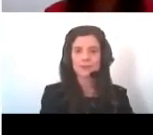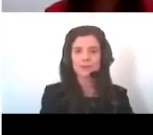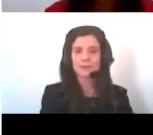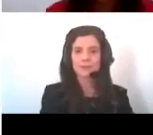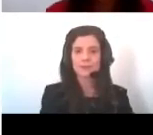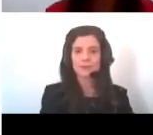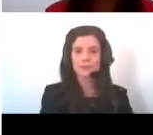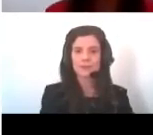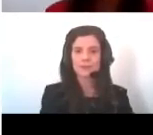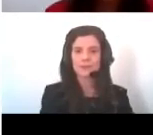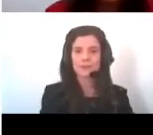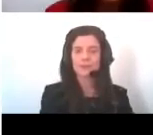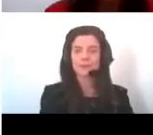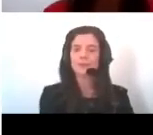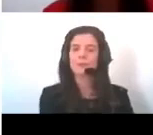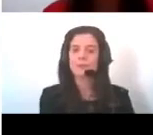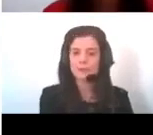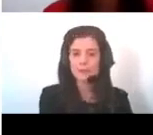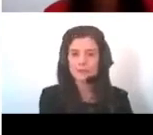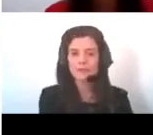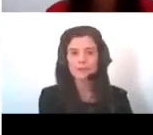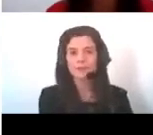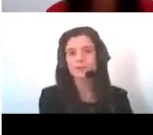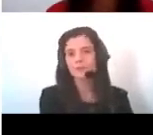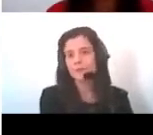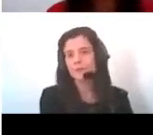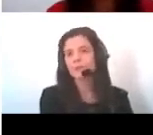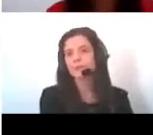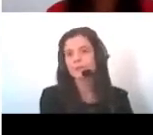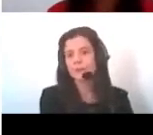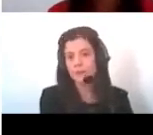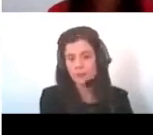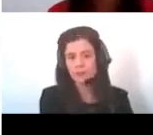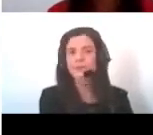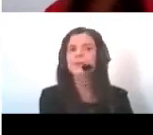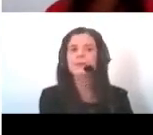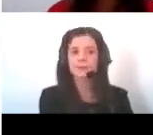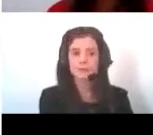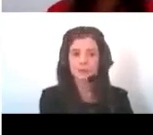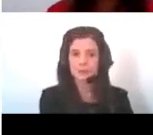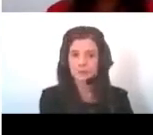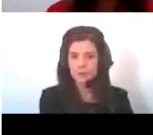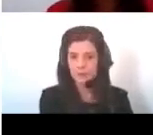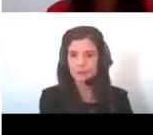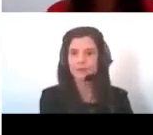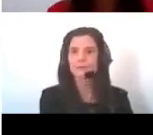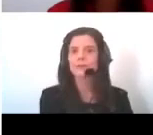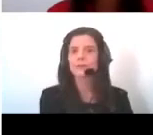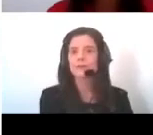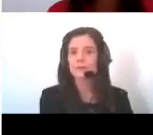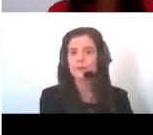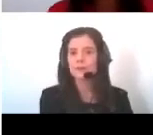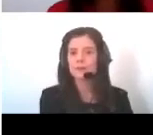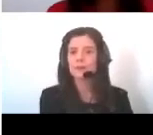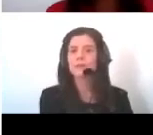Tudo isso que nós falamos aqui, né, pode ser visto na intranet, ou no site da prefeitura, né?